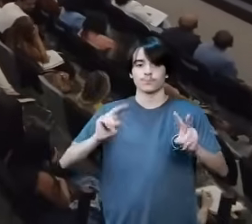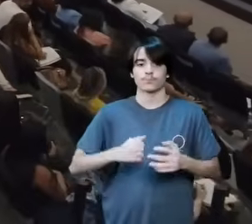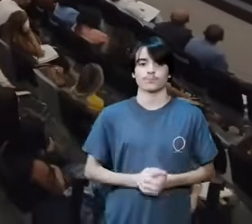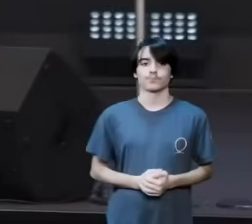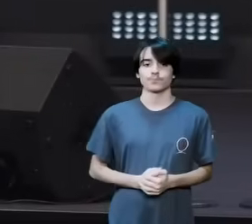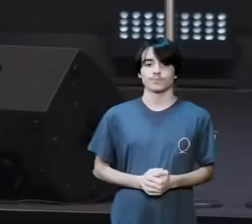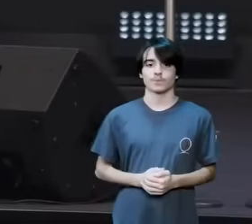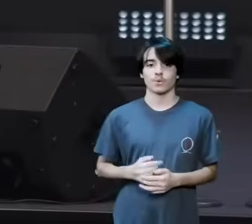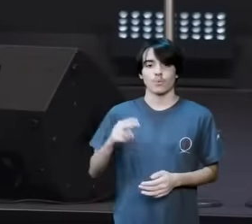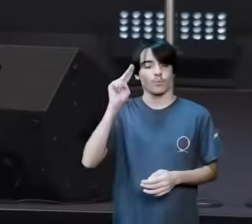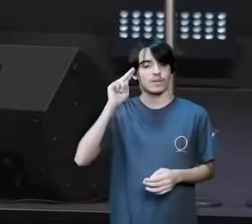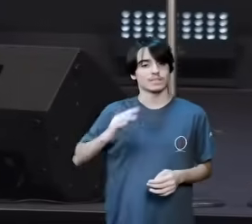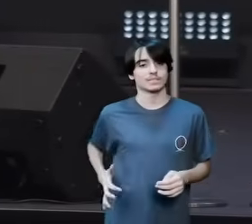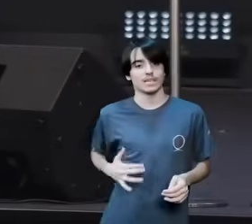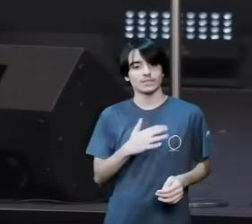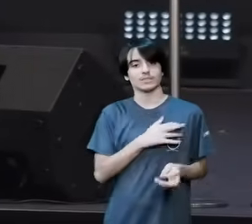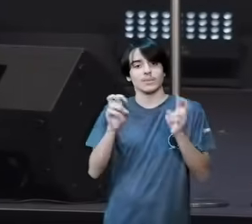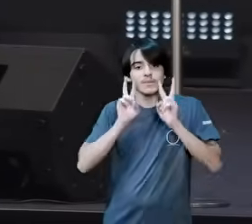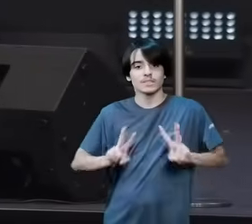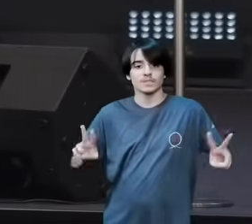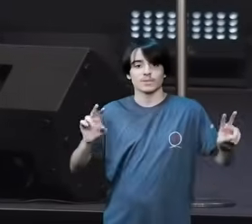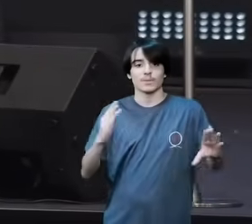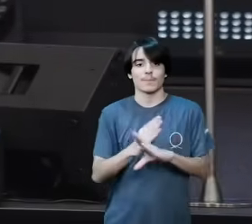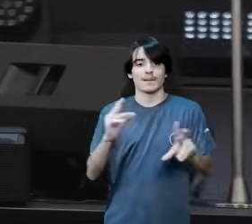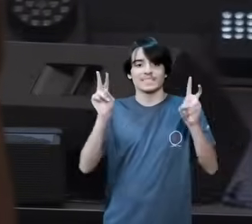Um exército não dá uma visão, mas uma visão